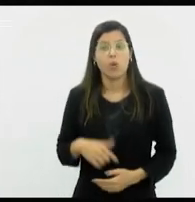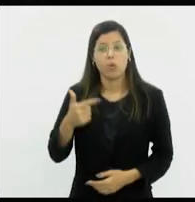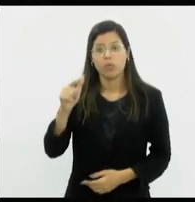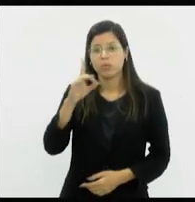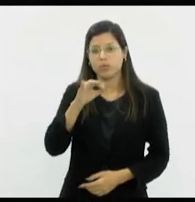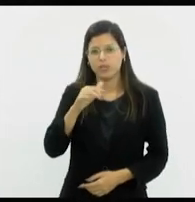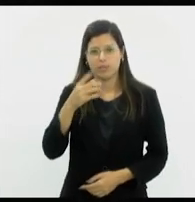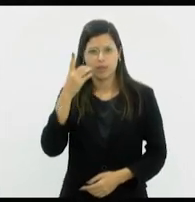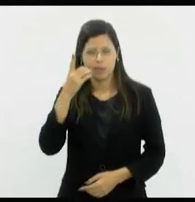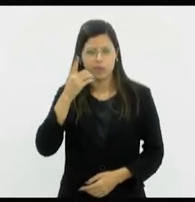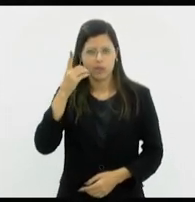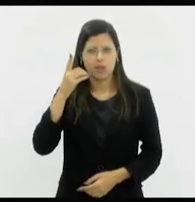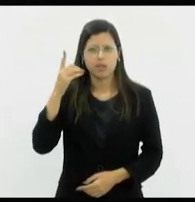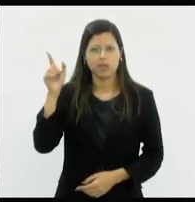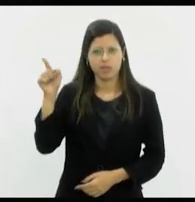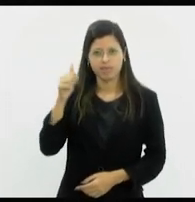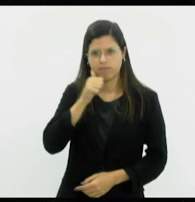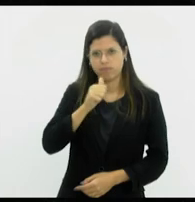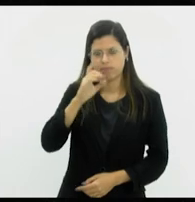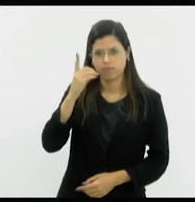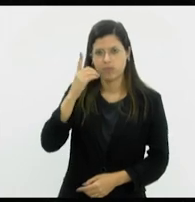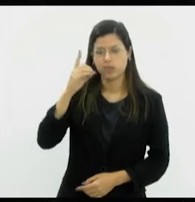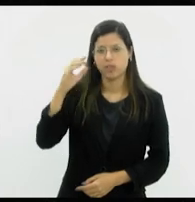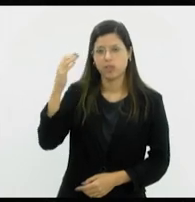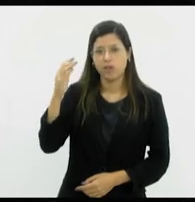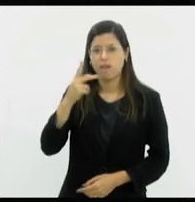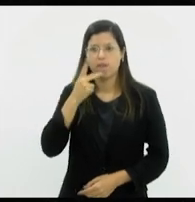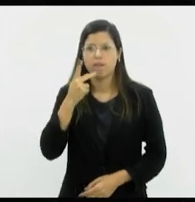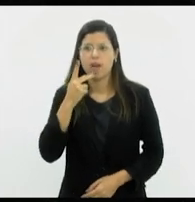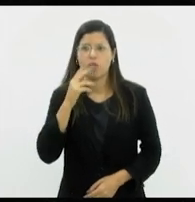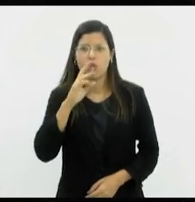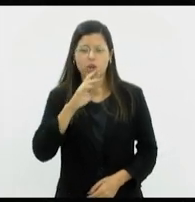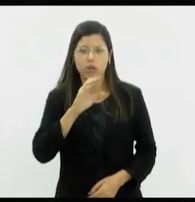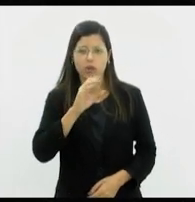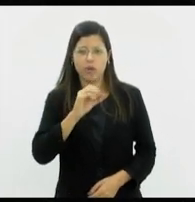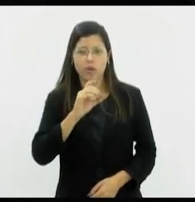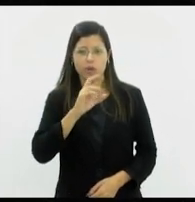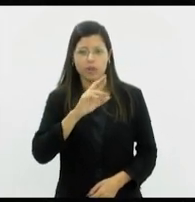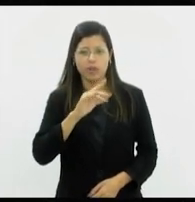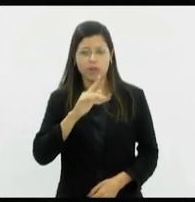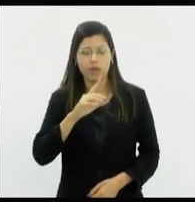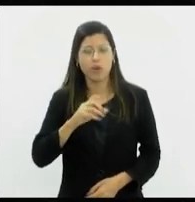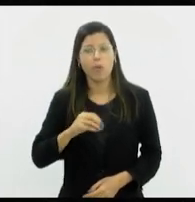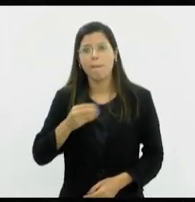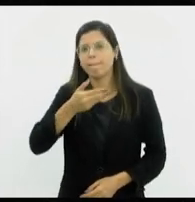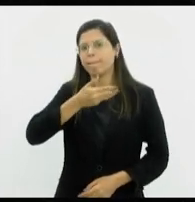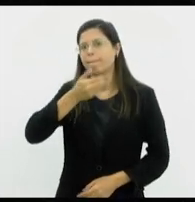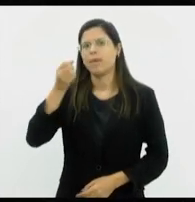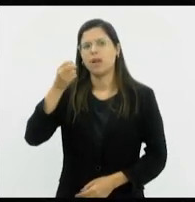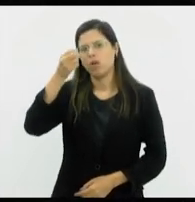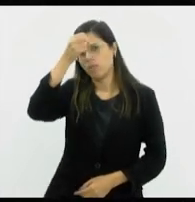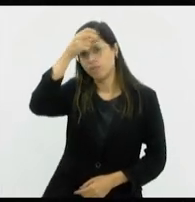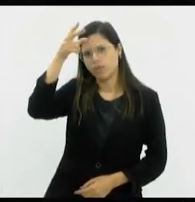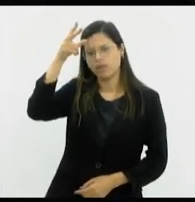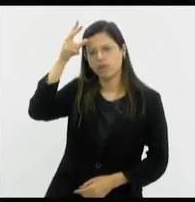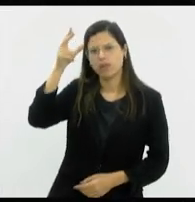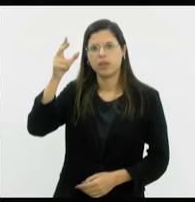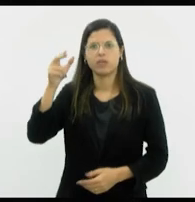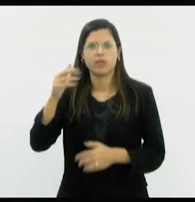Niterói falou que Rodrigo Neves tinha sido o melhor prefeito que a cidade já teve.